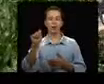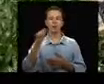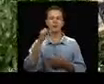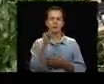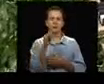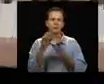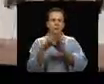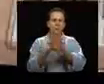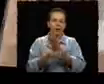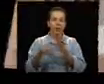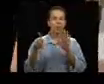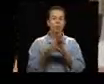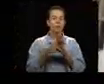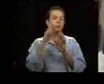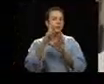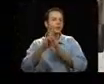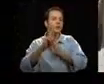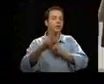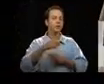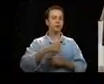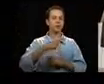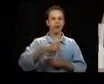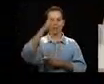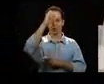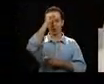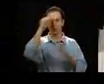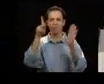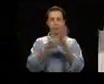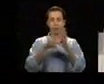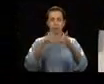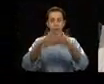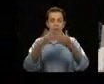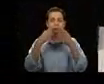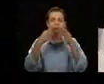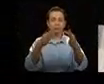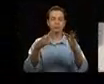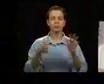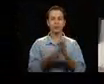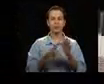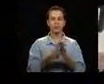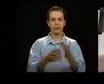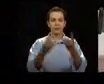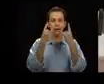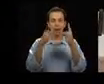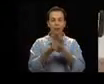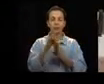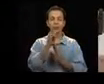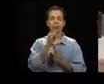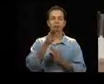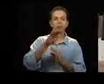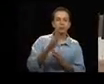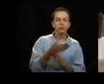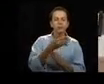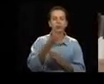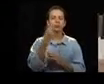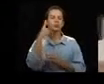mi, fá. E o TEDEM diferencia essa forma de aprendizado porque fica em destaque, né? Fica o espaço vazio